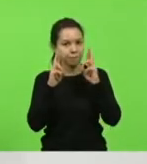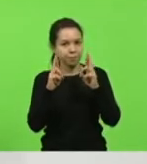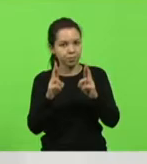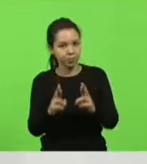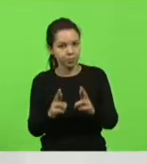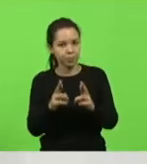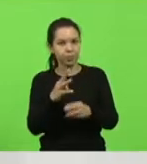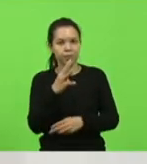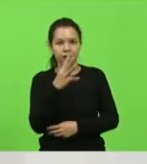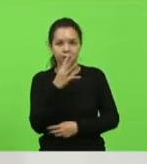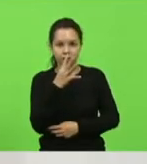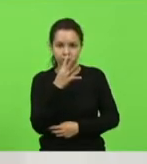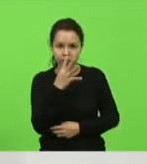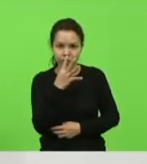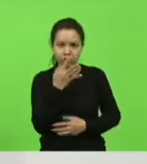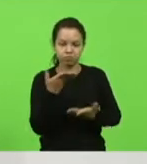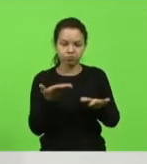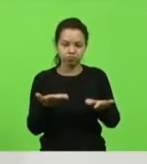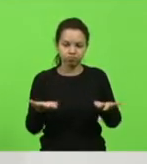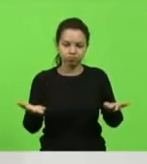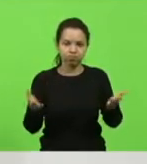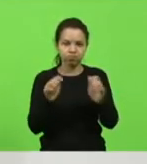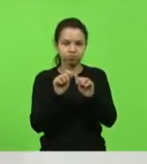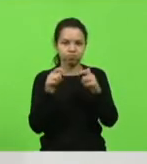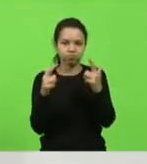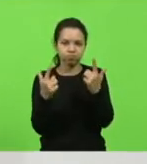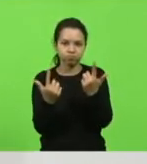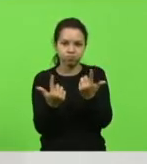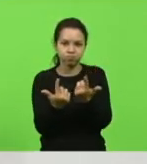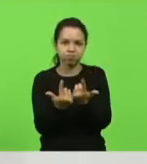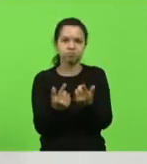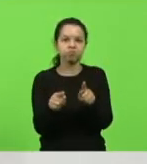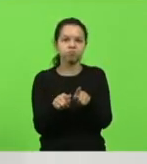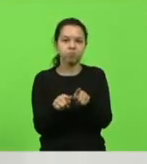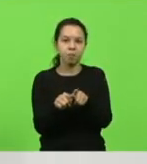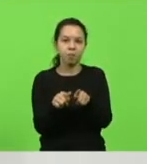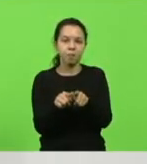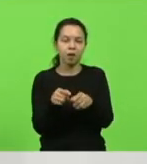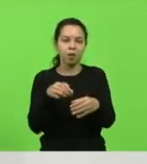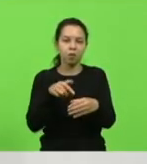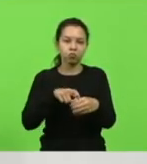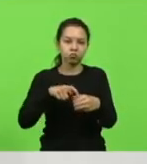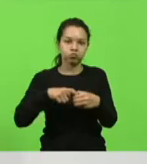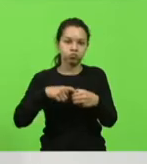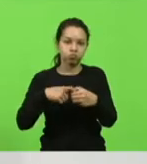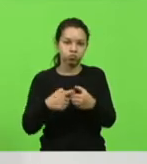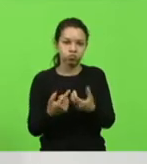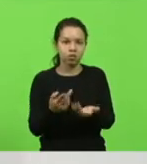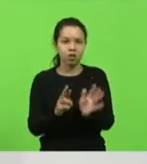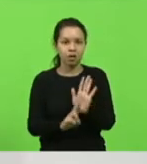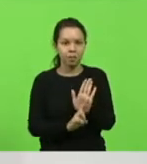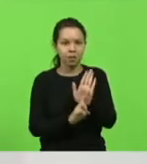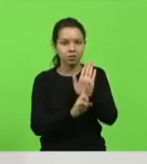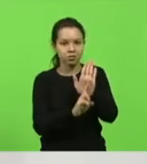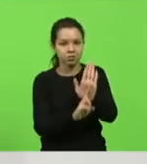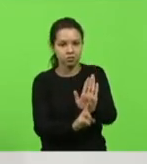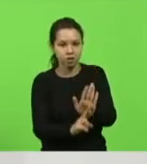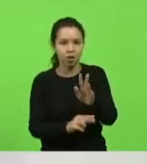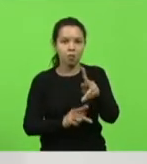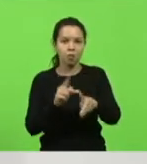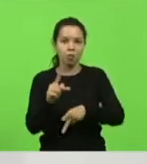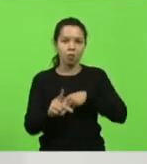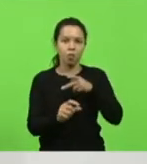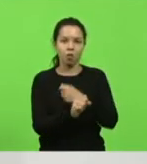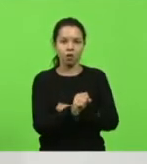admiração perene a esta casa e aos seus integrantes lídimos representantes do povo Catarinense eu